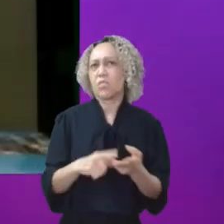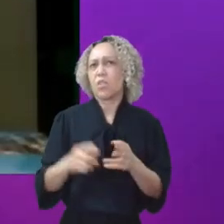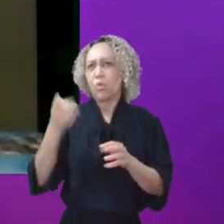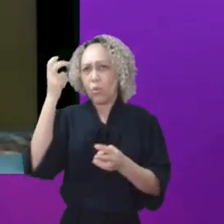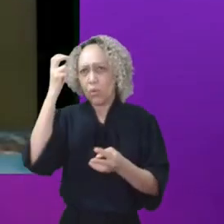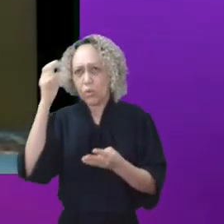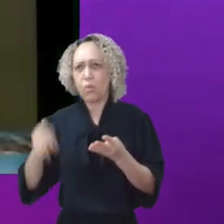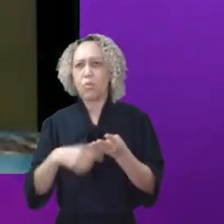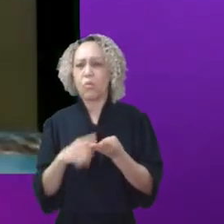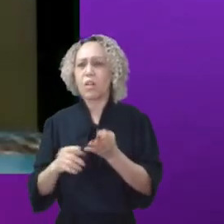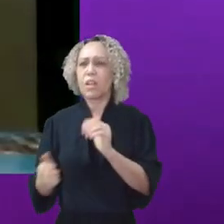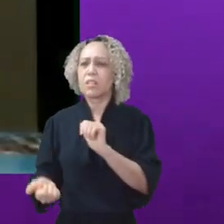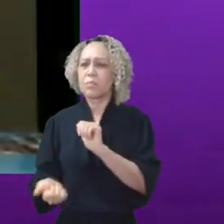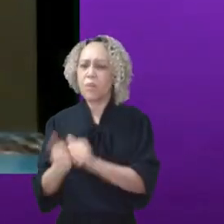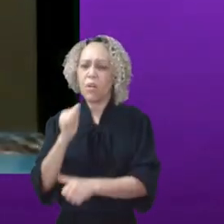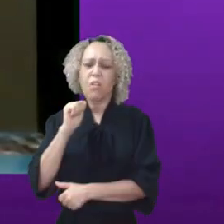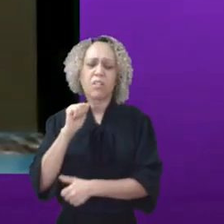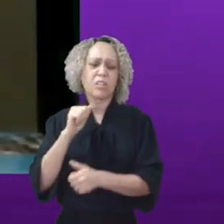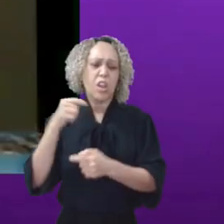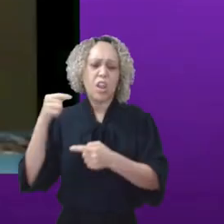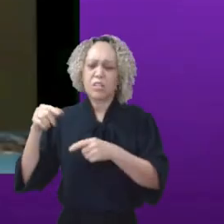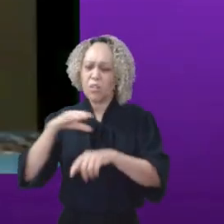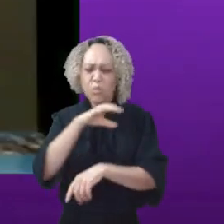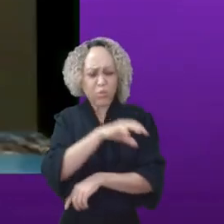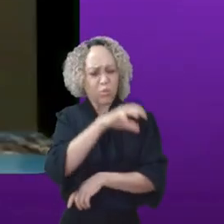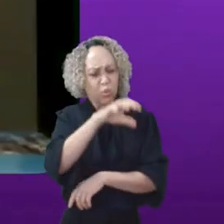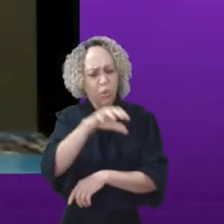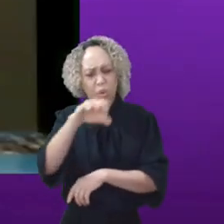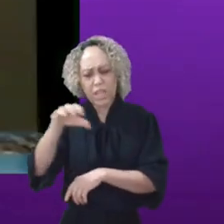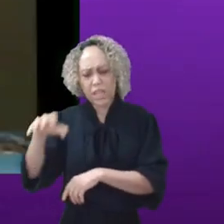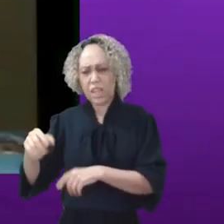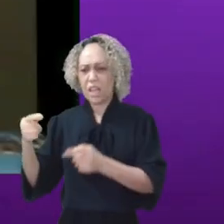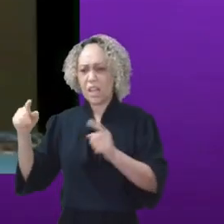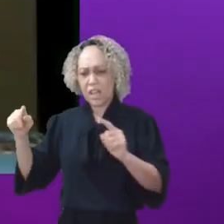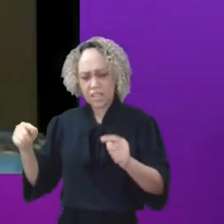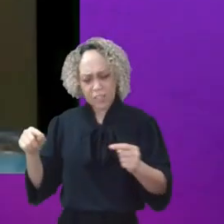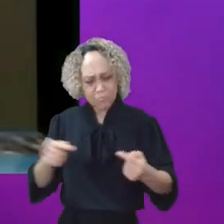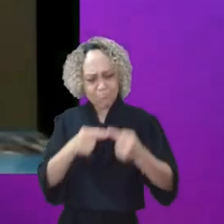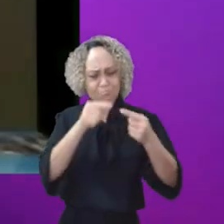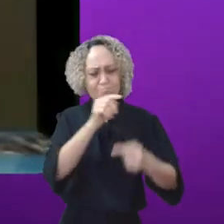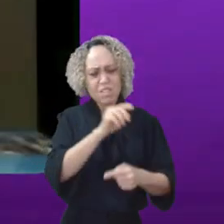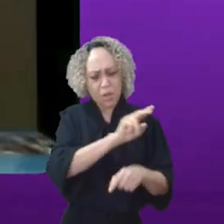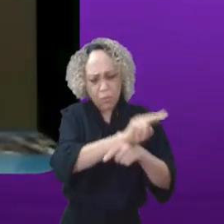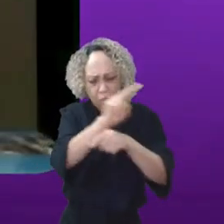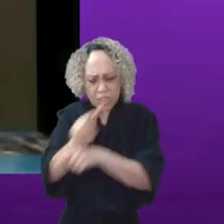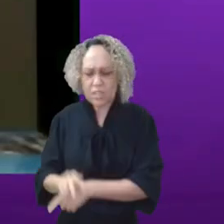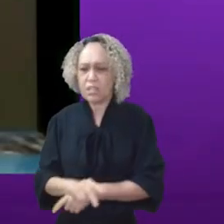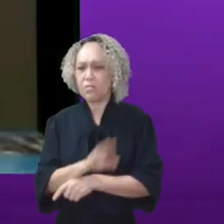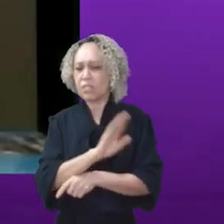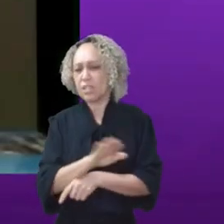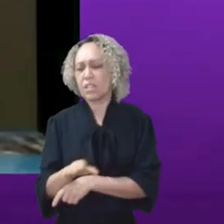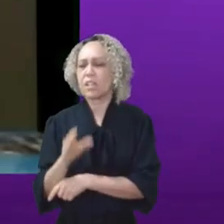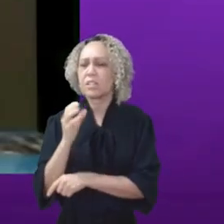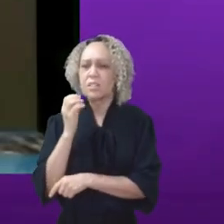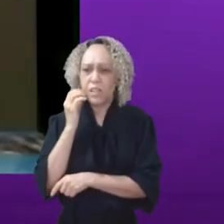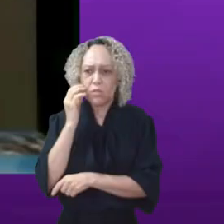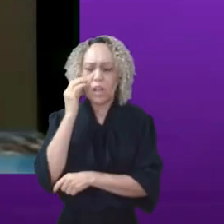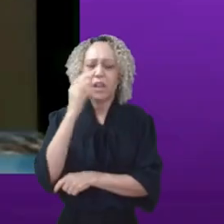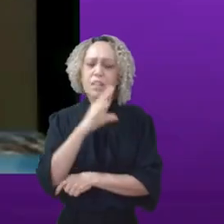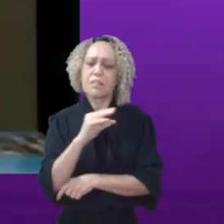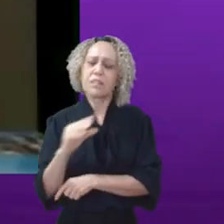esporte, em todas as políticas públicas, né, a legislação ela sempre menciona a